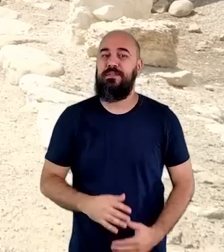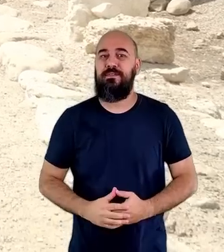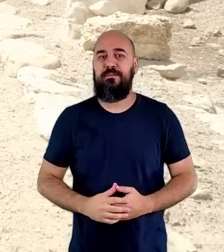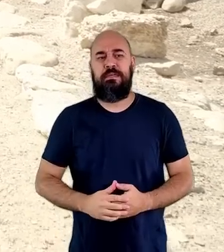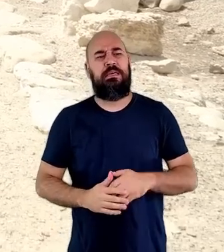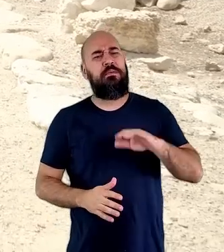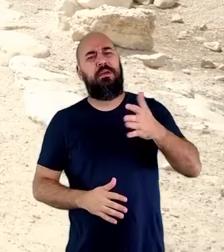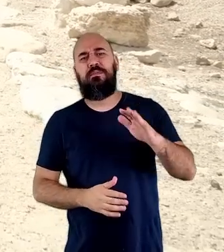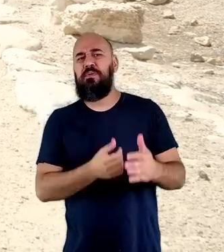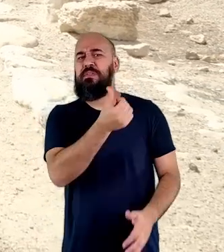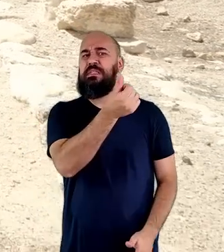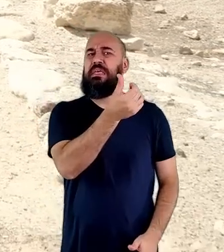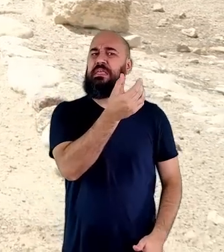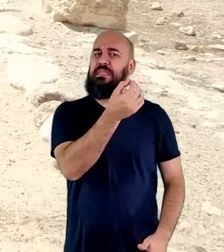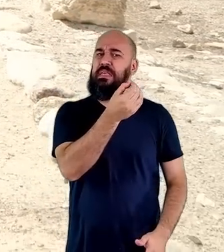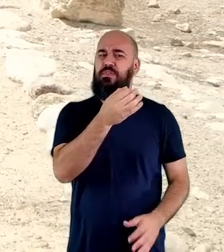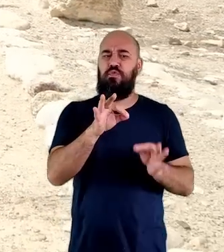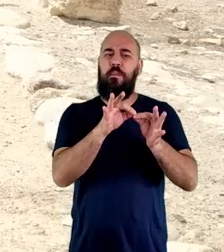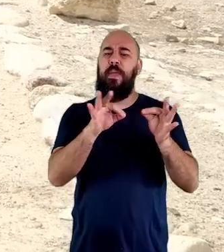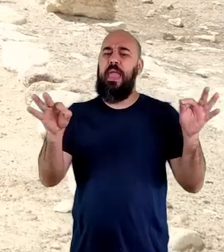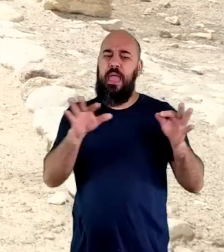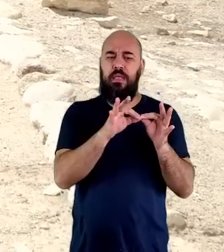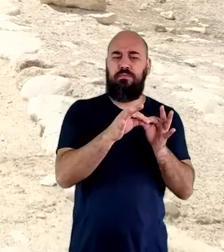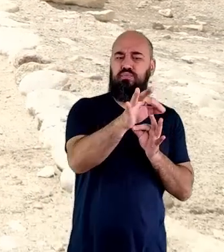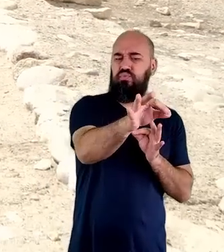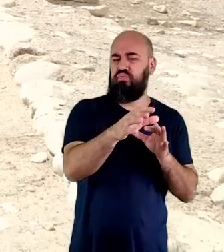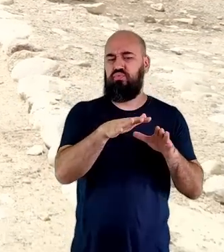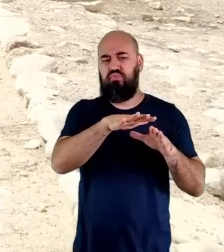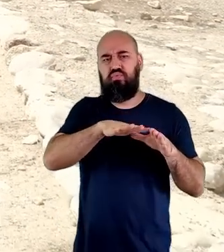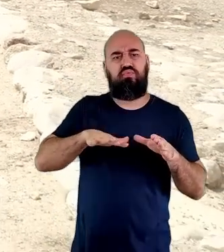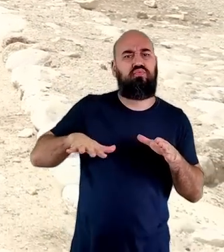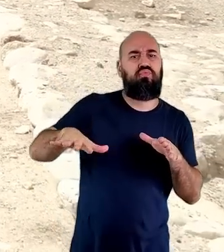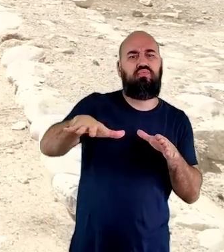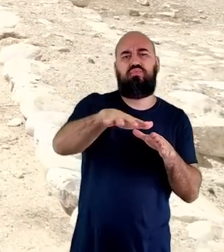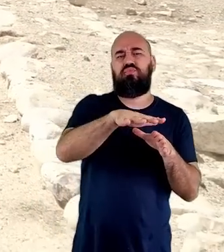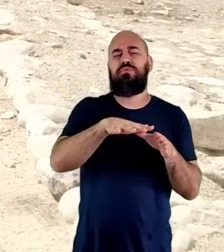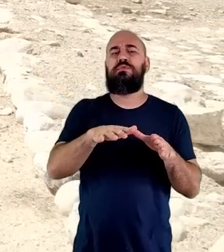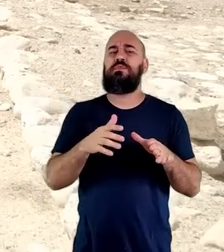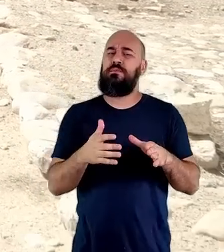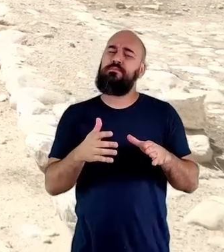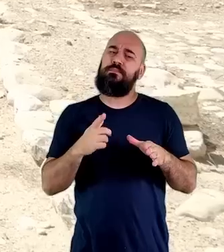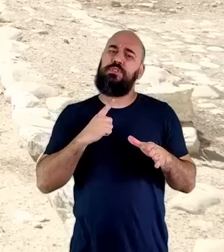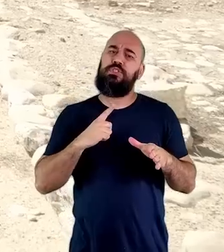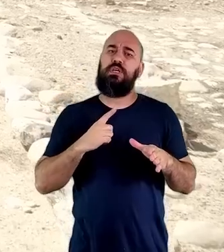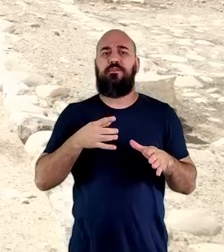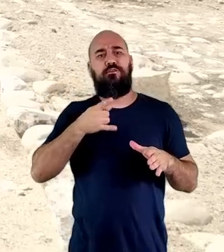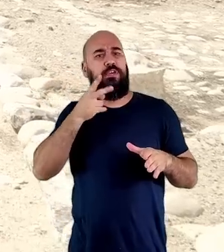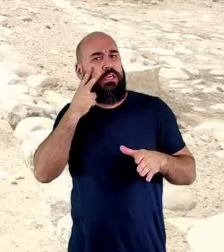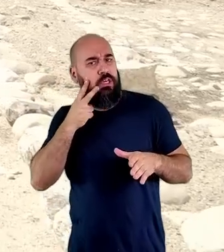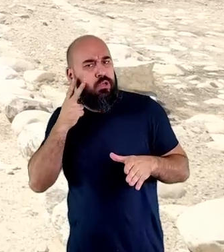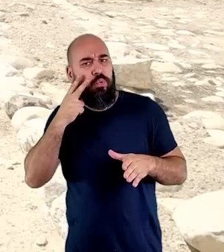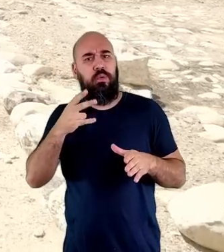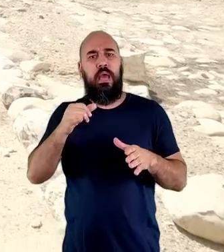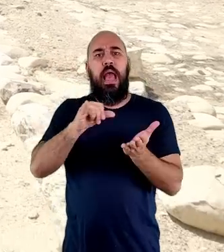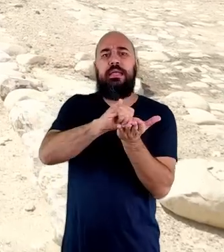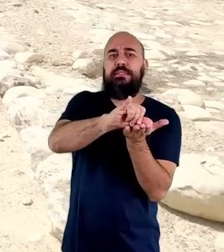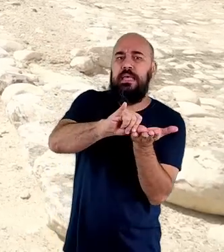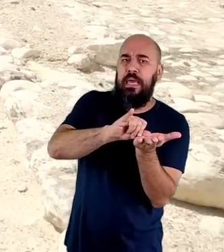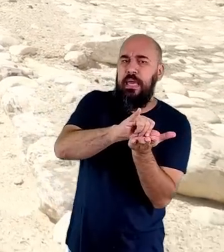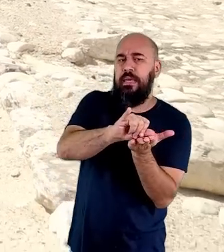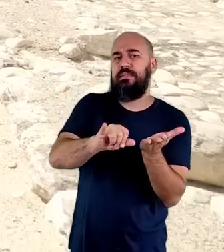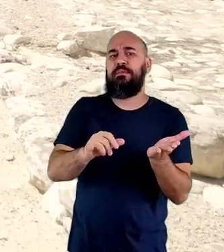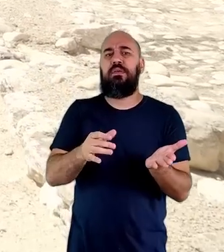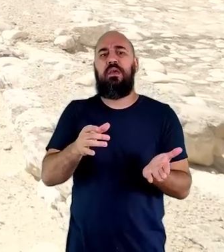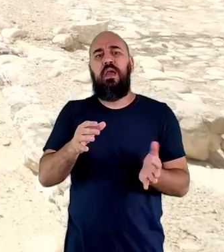área construída e dá para colocar muita comida. Centenas e centenas de ânforas com vinho, azeite,